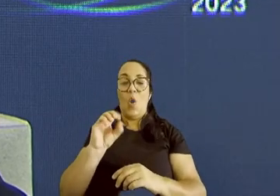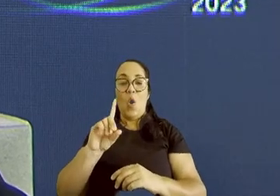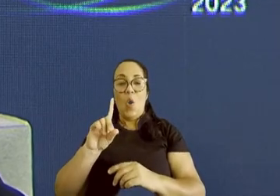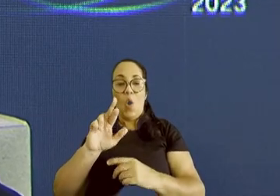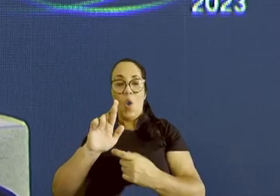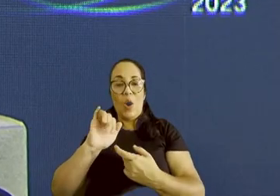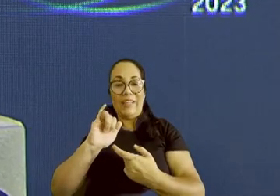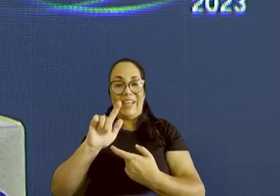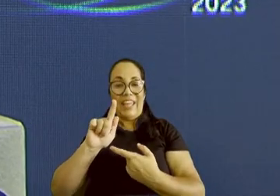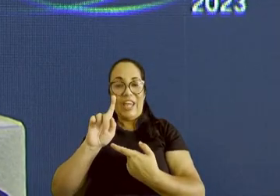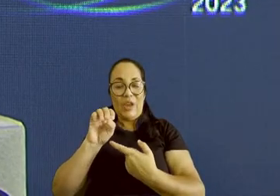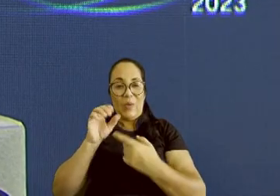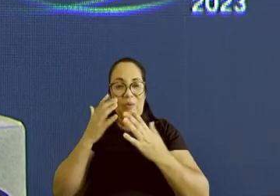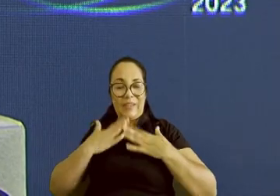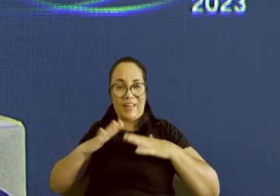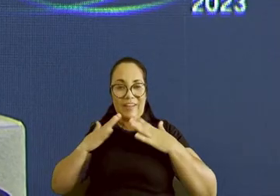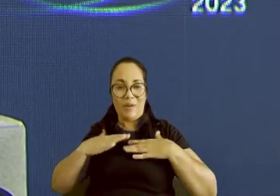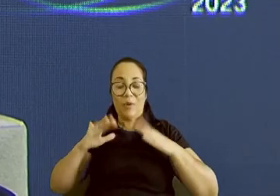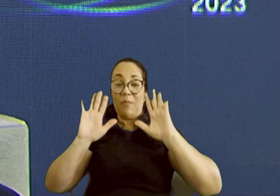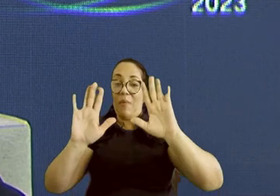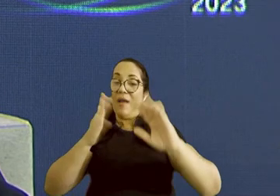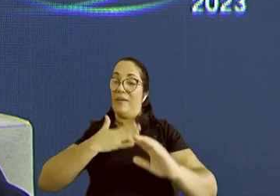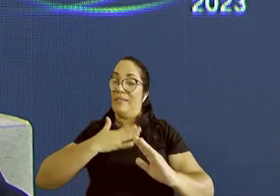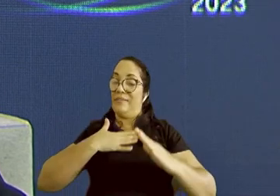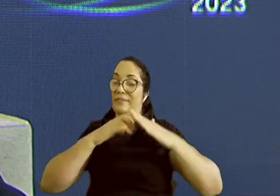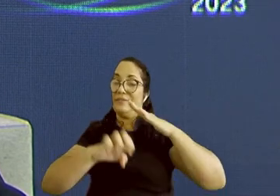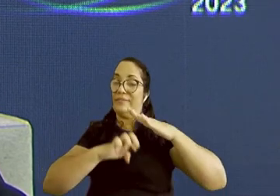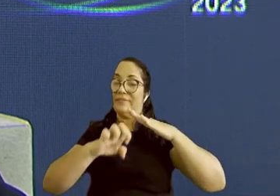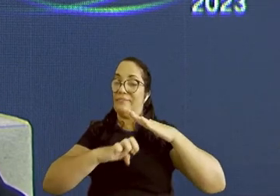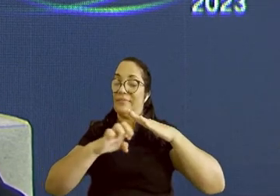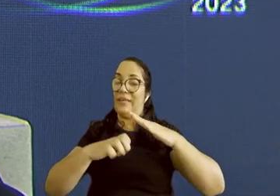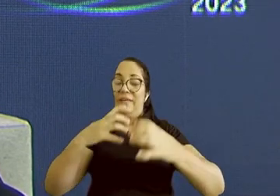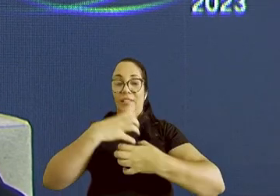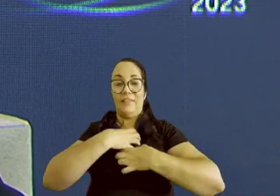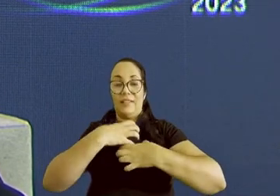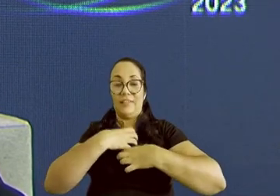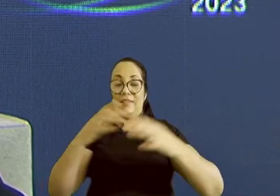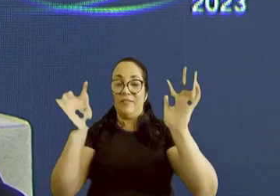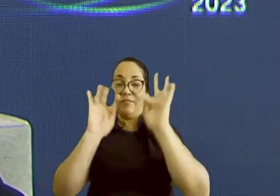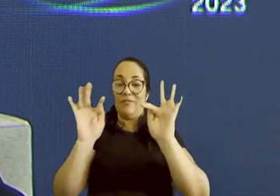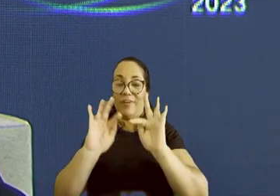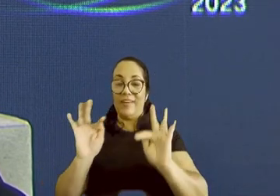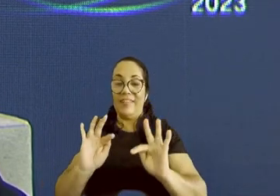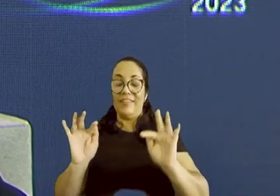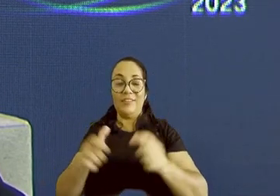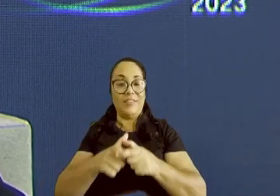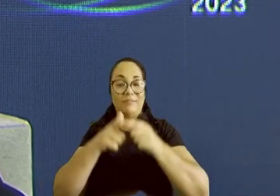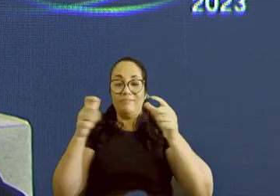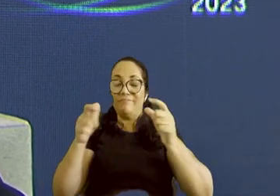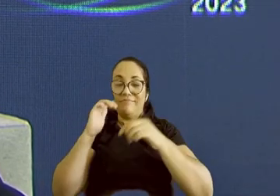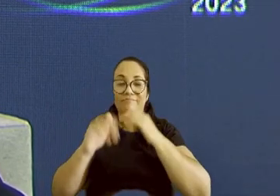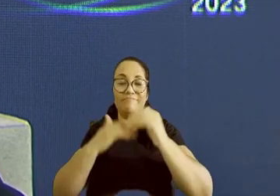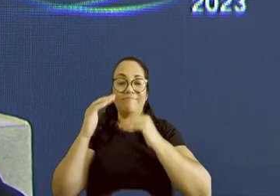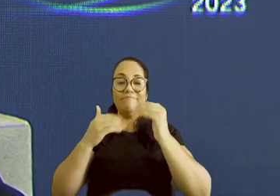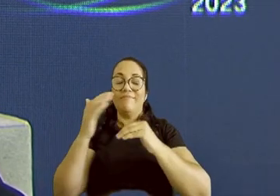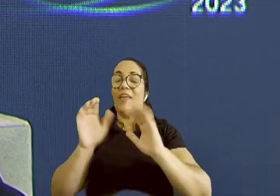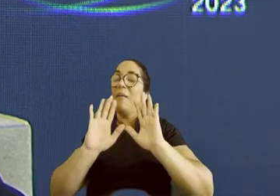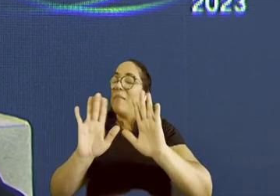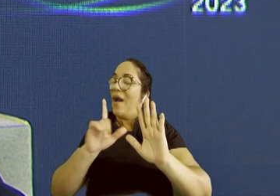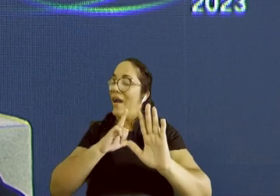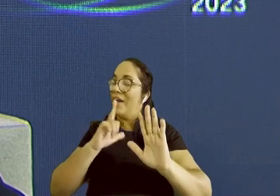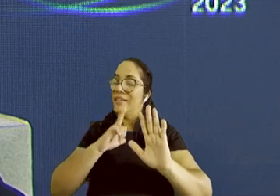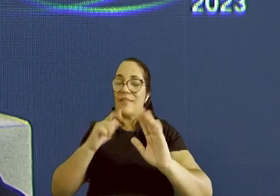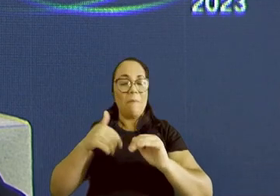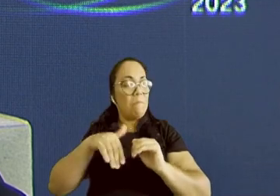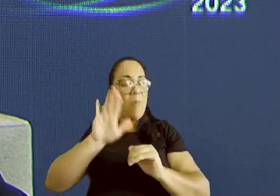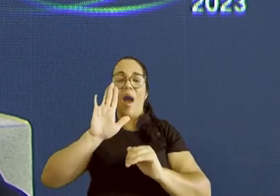muito muito feliz assim de ter chegado até aqui acho que tem muito chão pela frente muita oportunidade